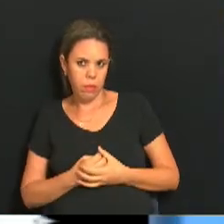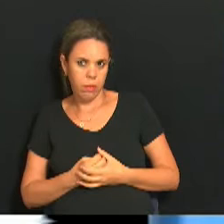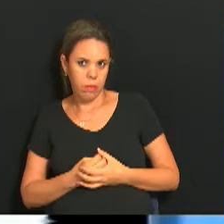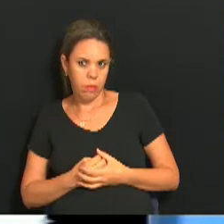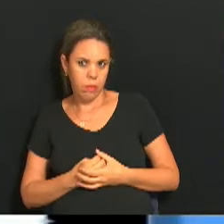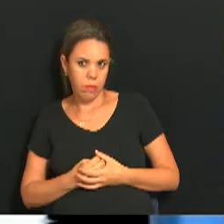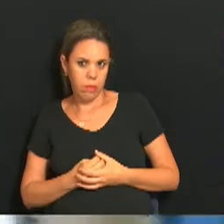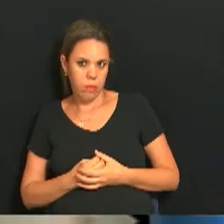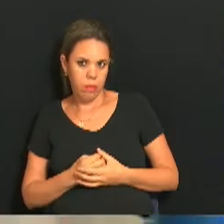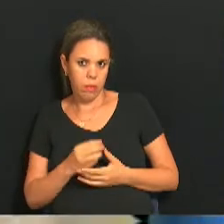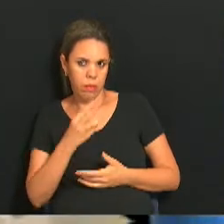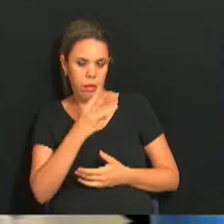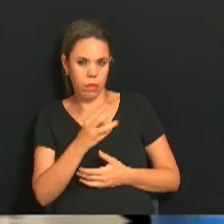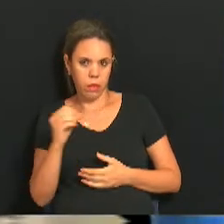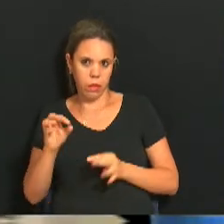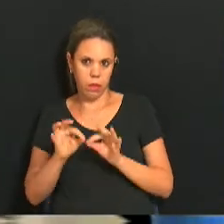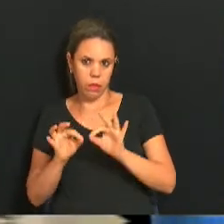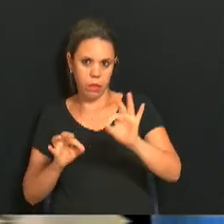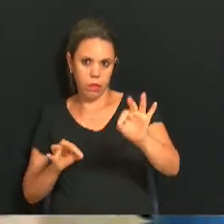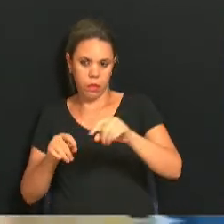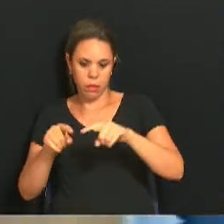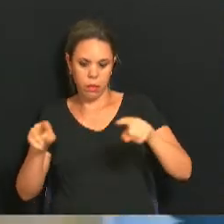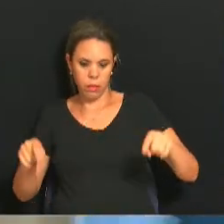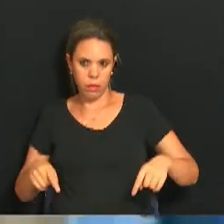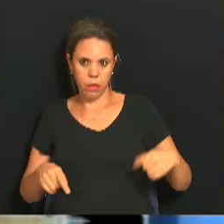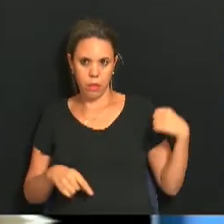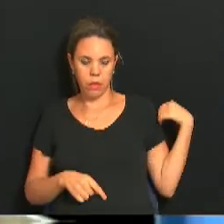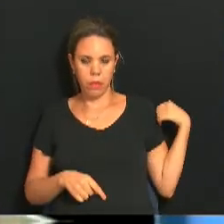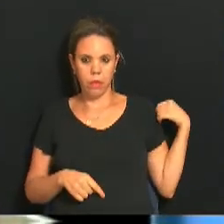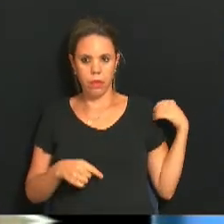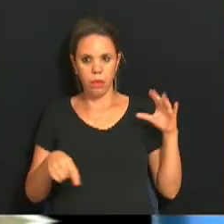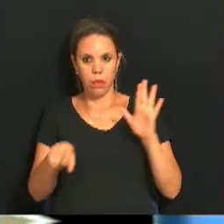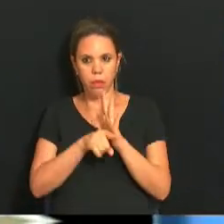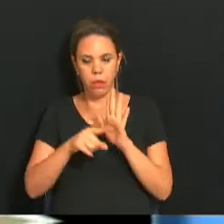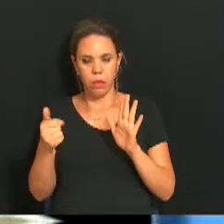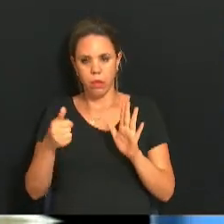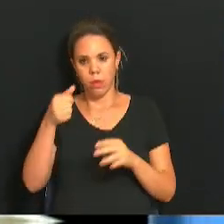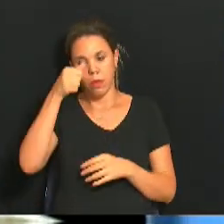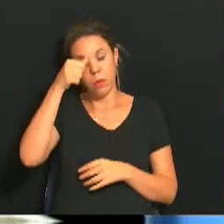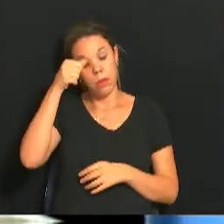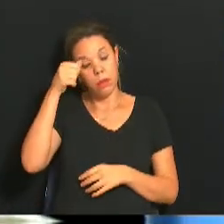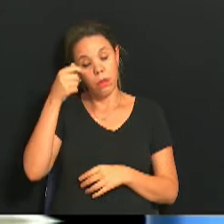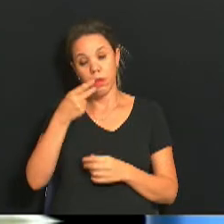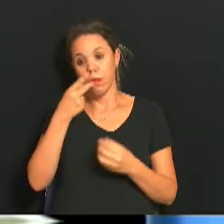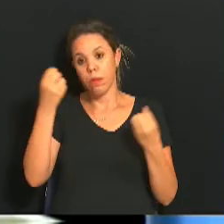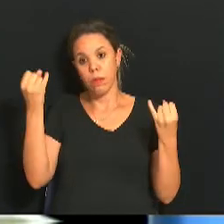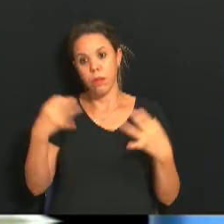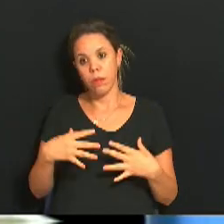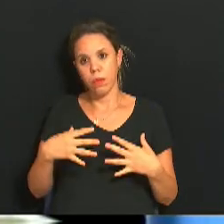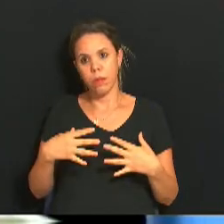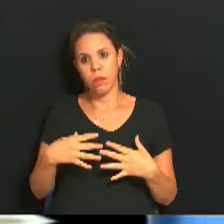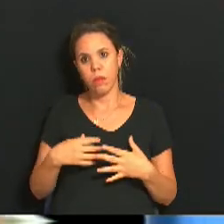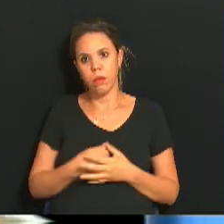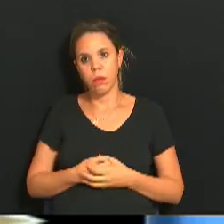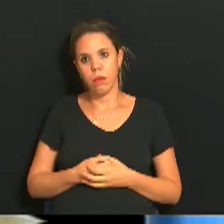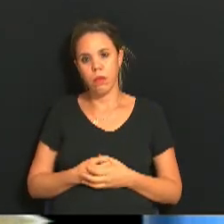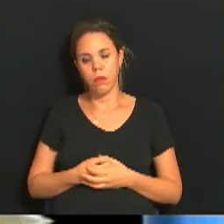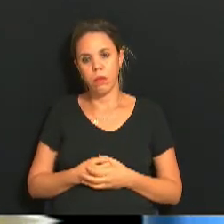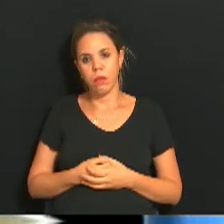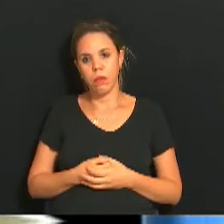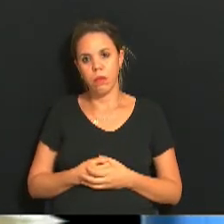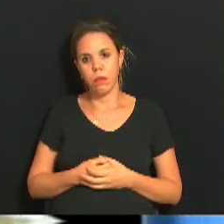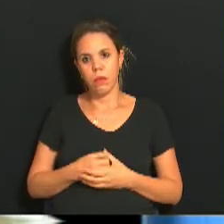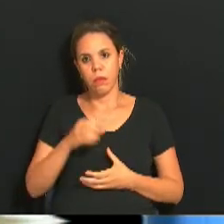de XRE 300 metros pela qualidade já sei ocupada ele né ele vai dizer que fica com que os bombados do